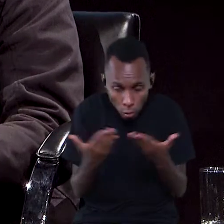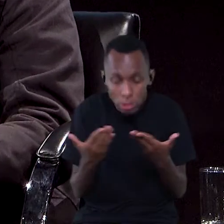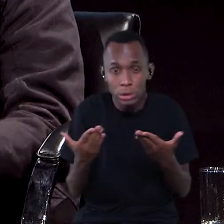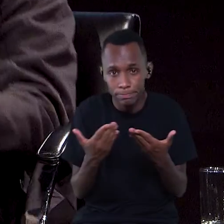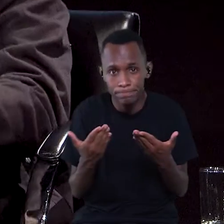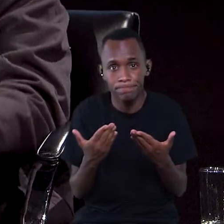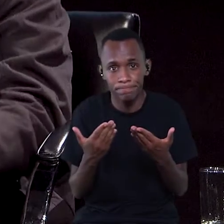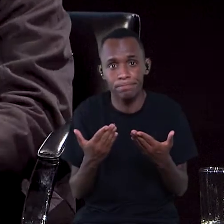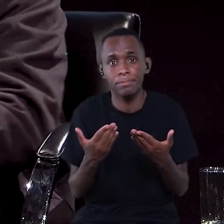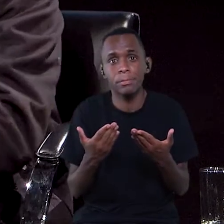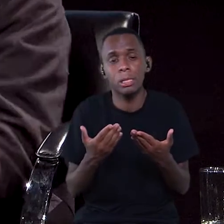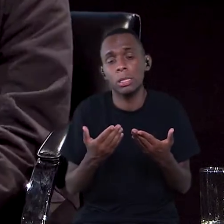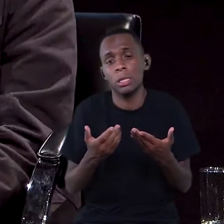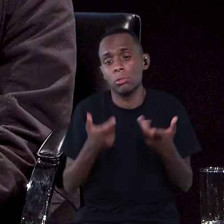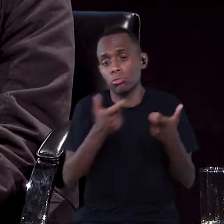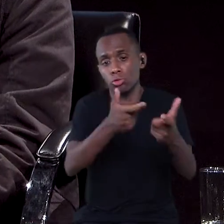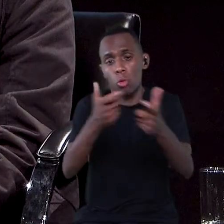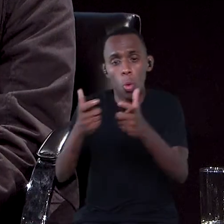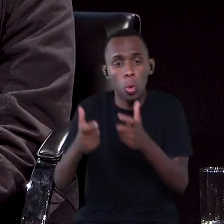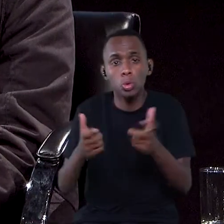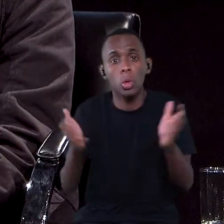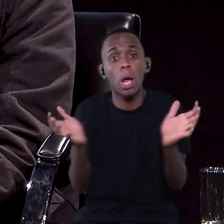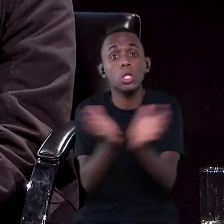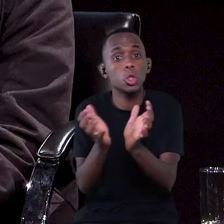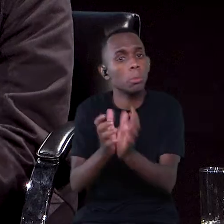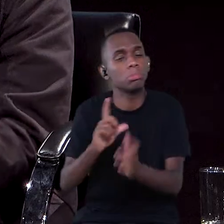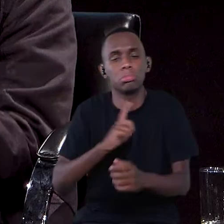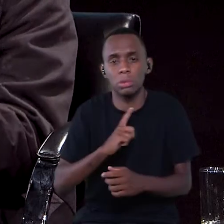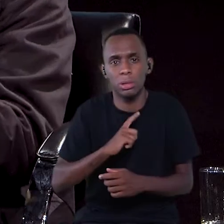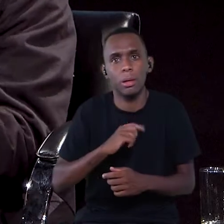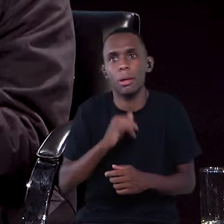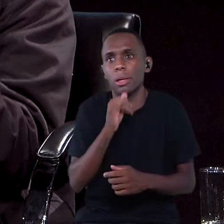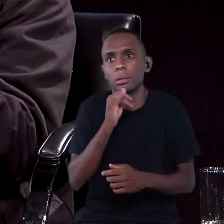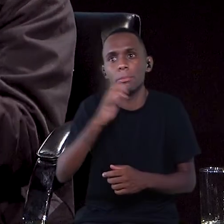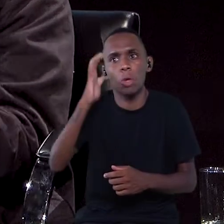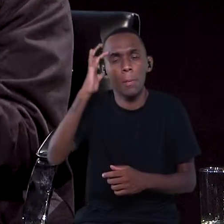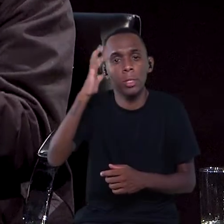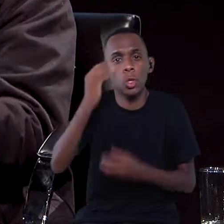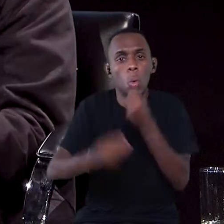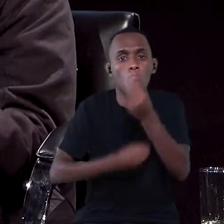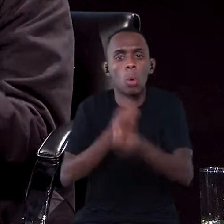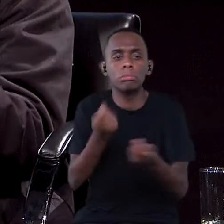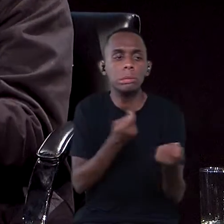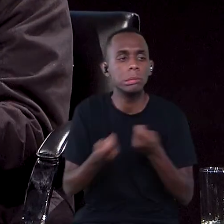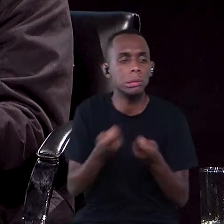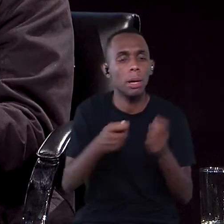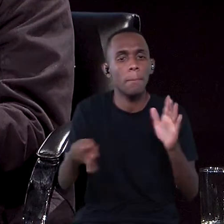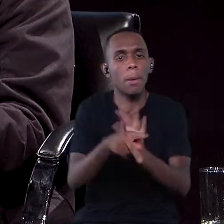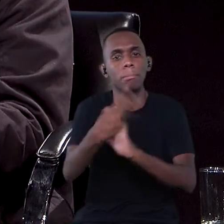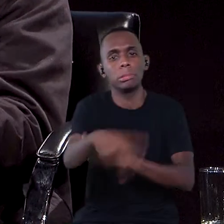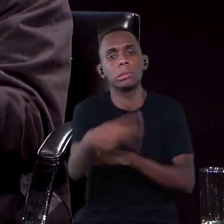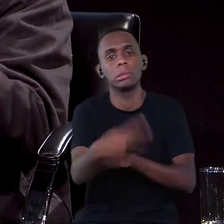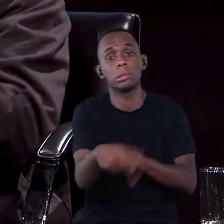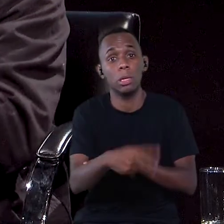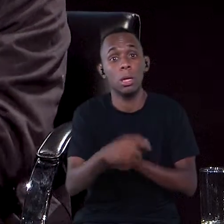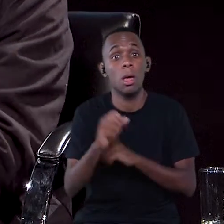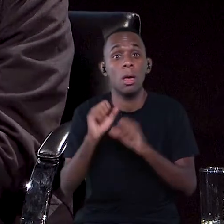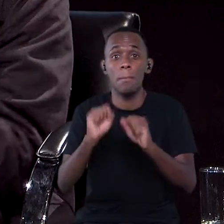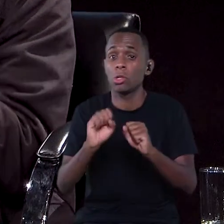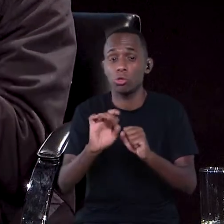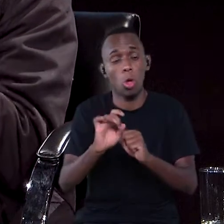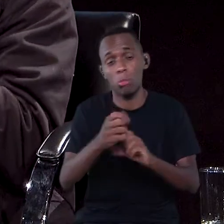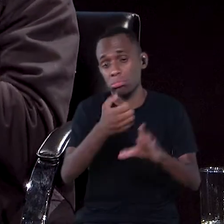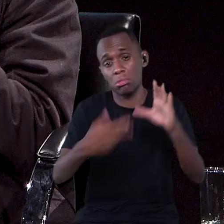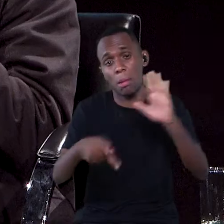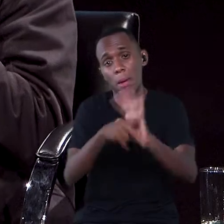do território que só essas comunidades têm. Uma noção de economia, de uso do território, de localização nele, isso pode vir só